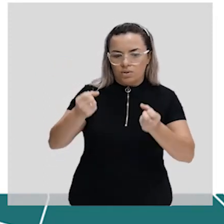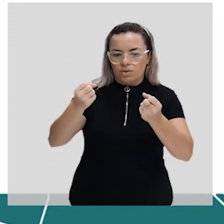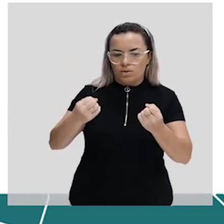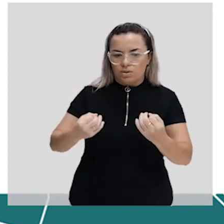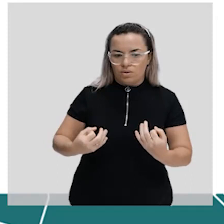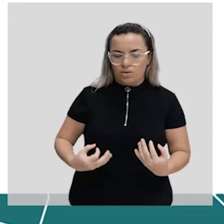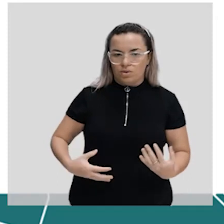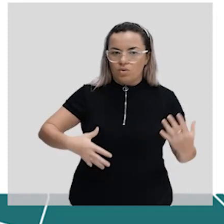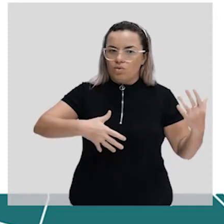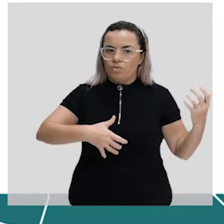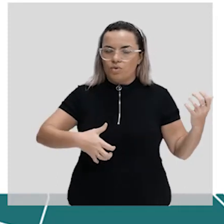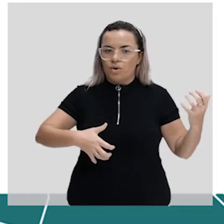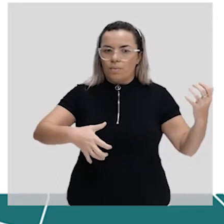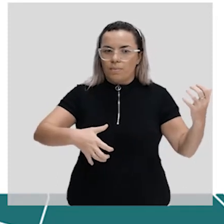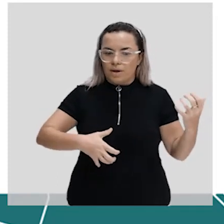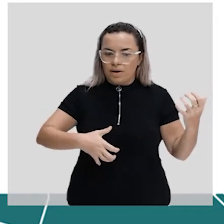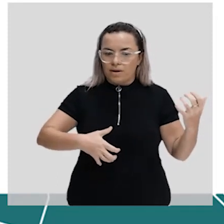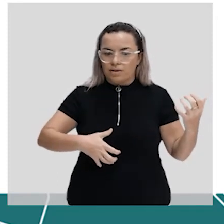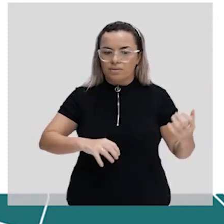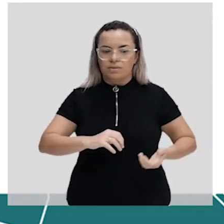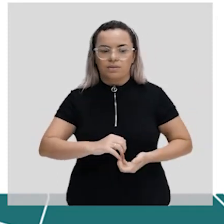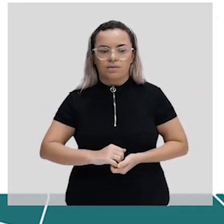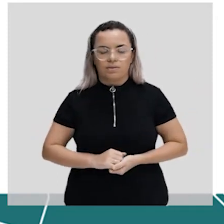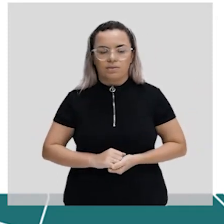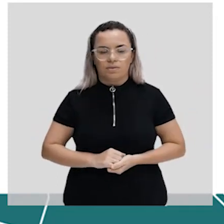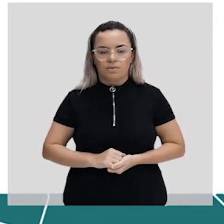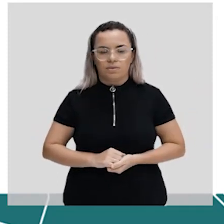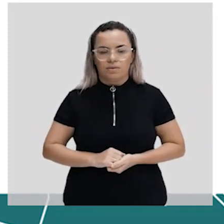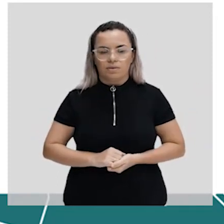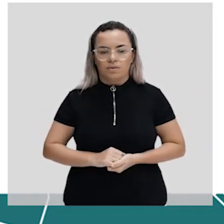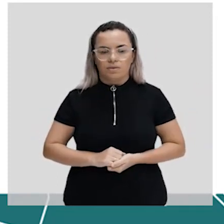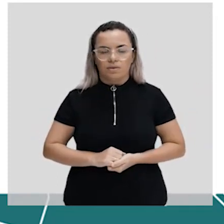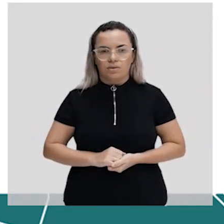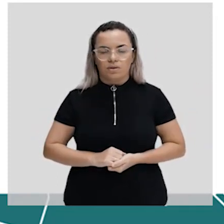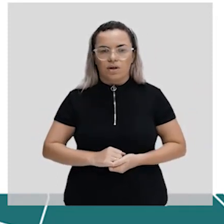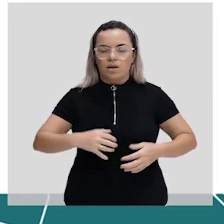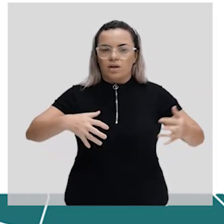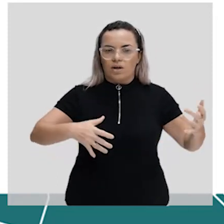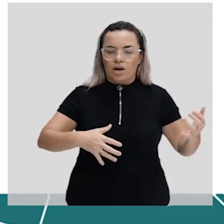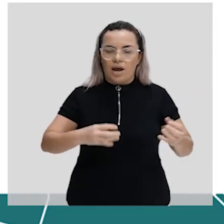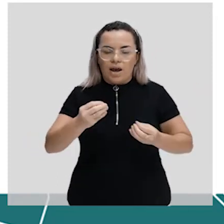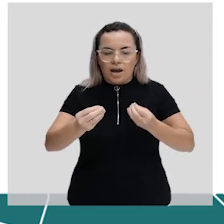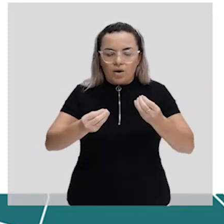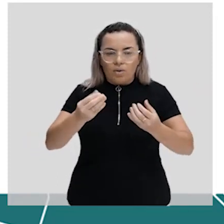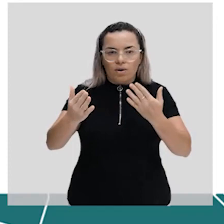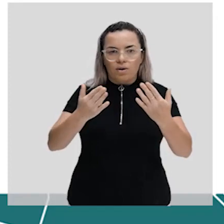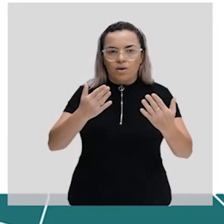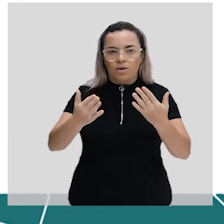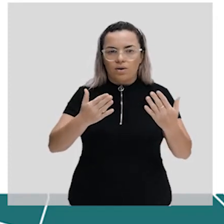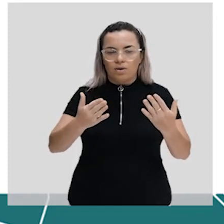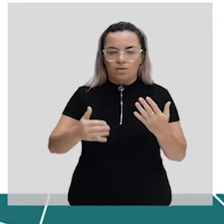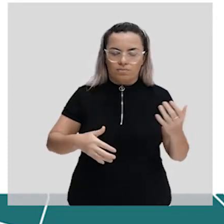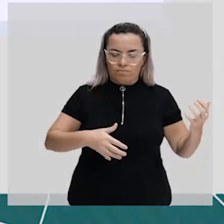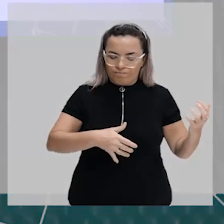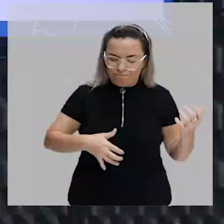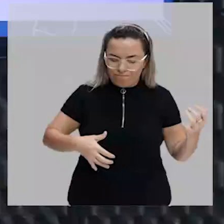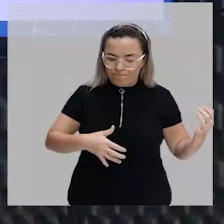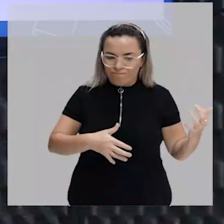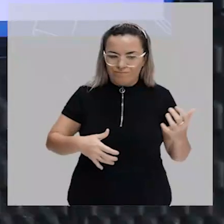Soluços ao luar, choros ao vento. Quem? Violão. O violão está chorando. Personificação aí, né,